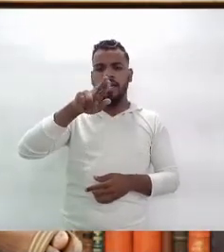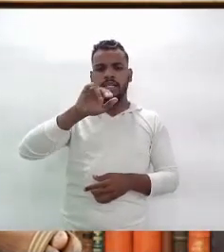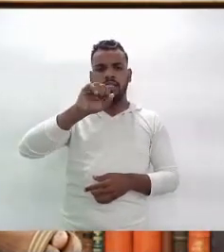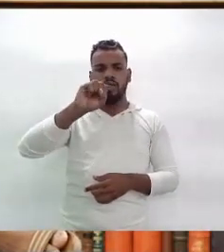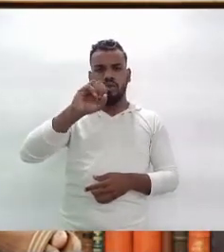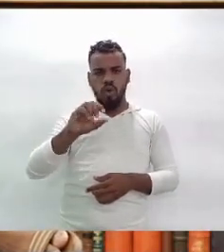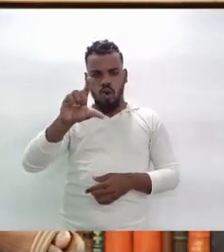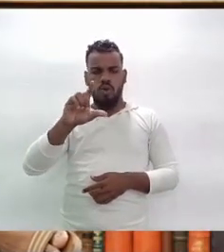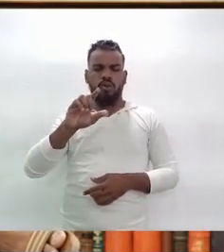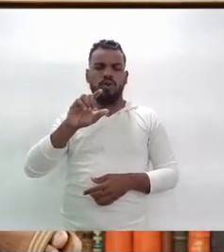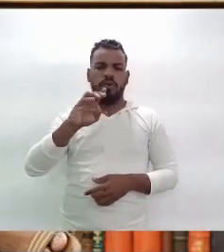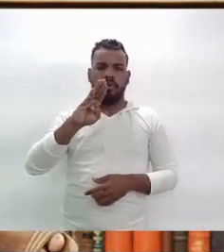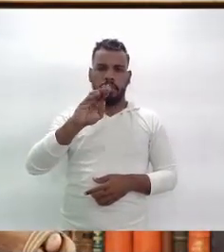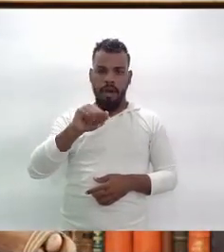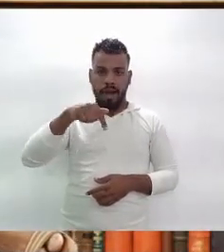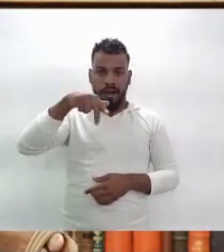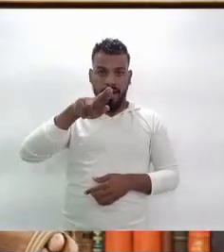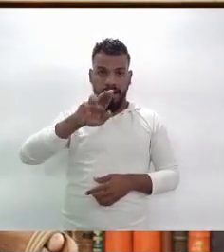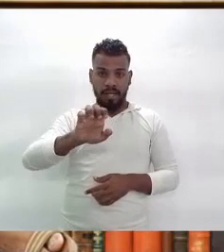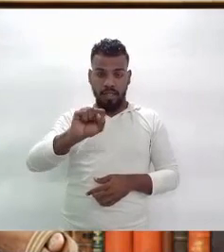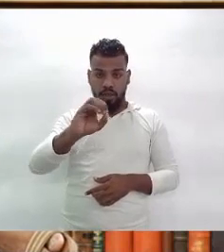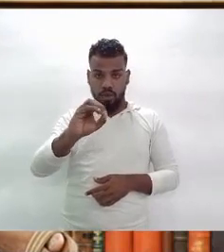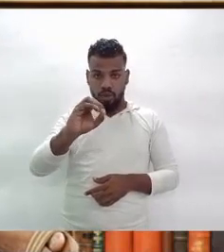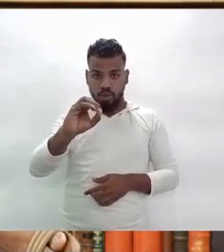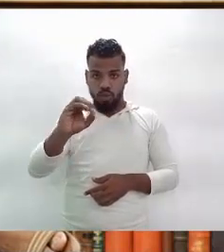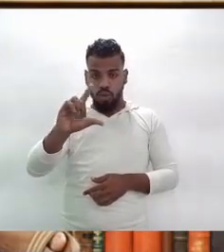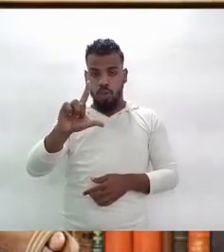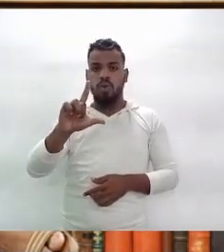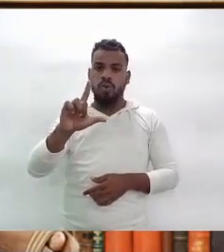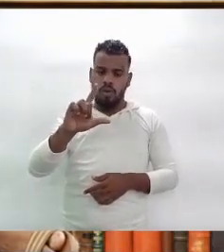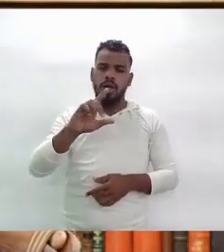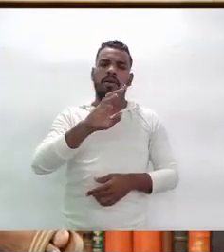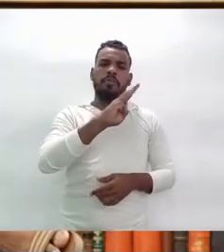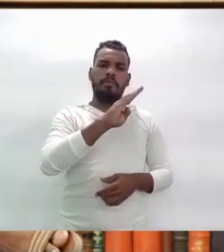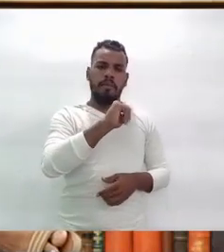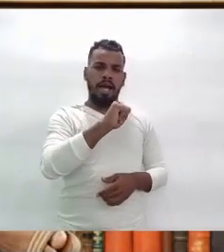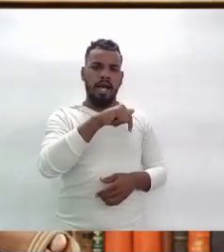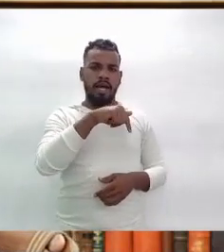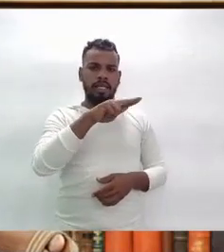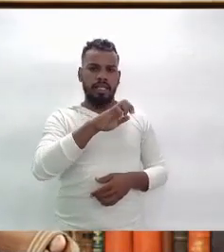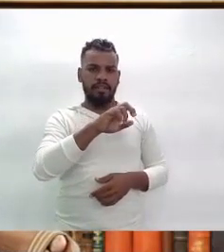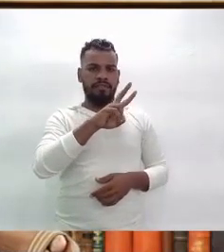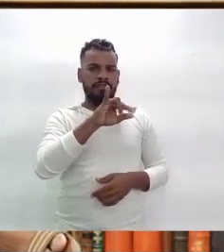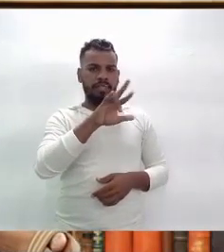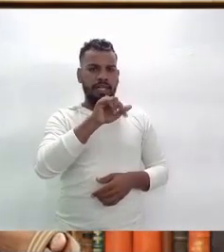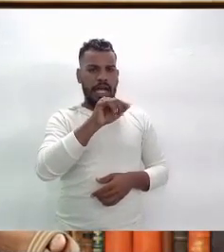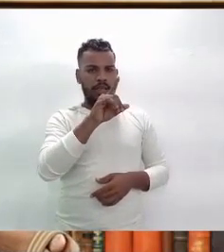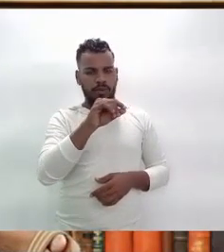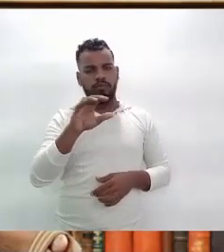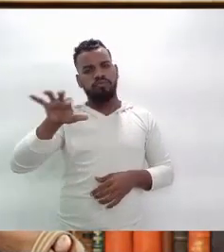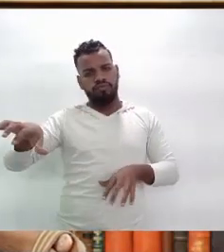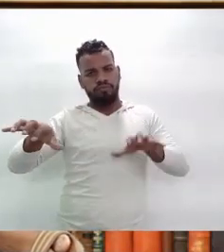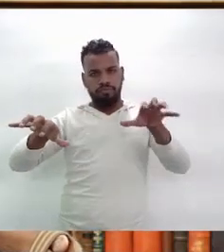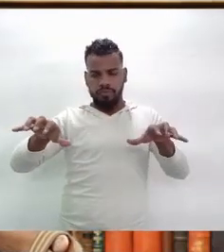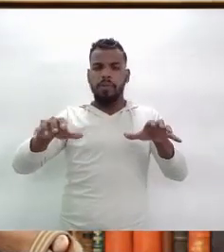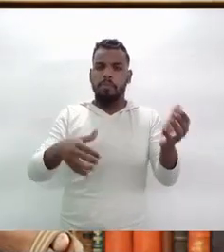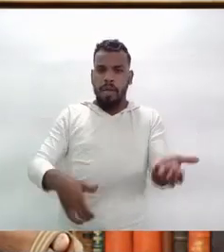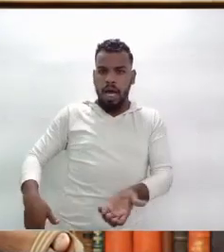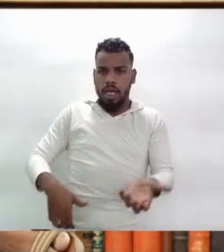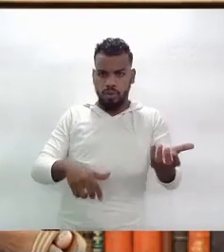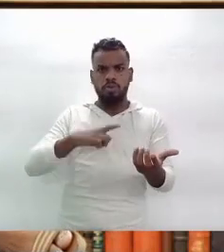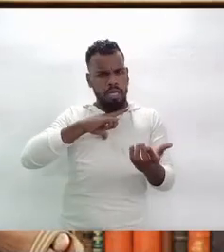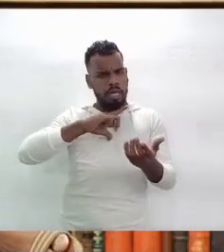nação. Não, o maracatu baque solto e baque virado. Deixa eu... Tá? O maracatu, o